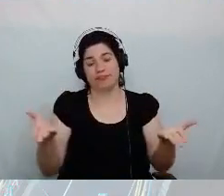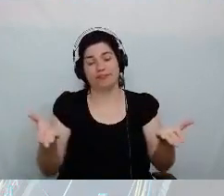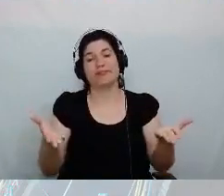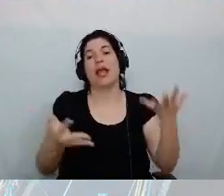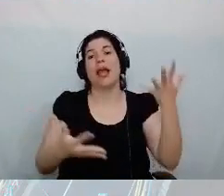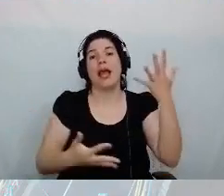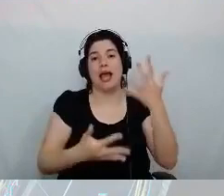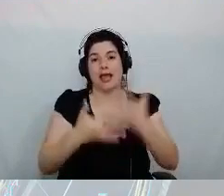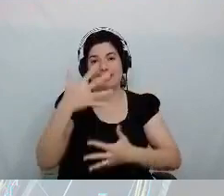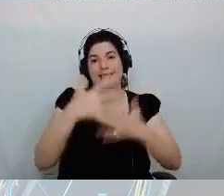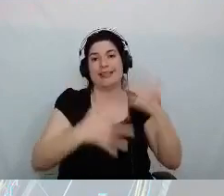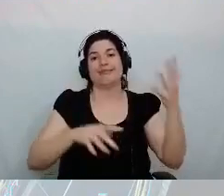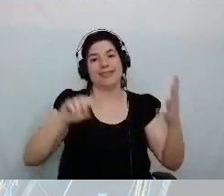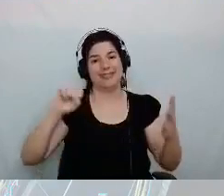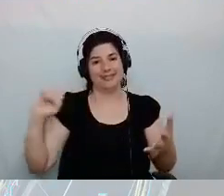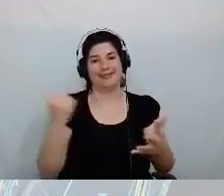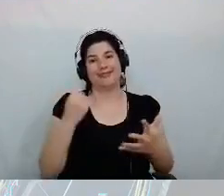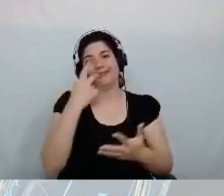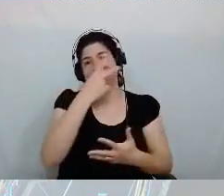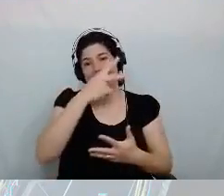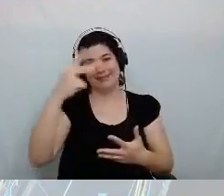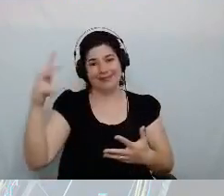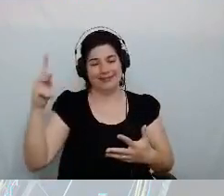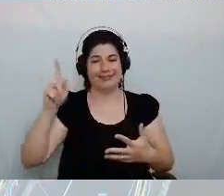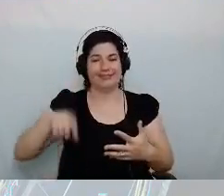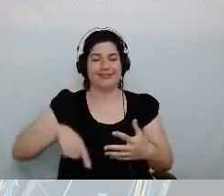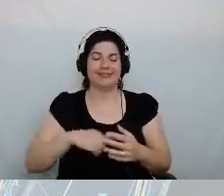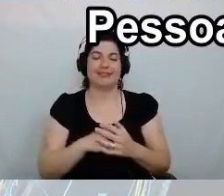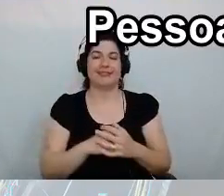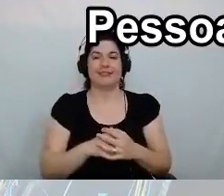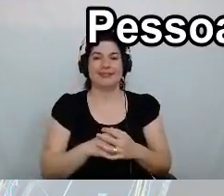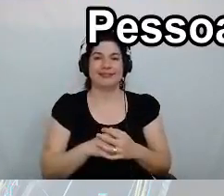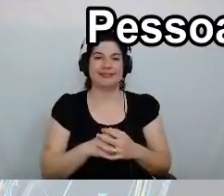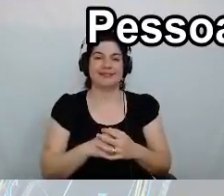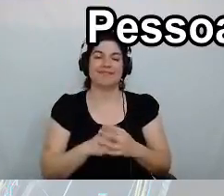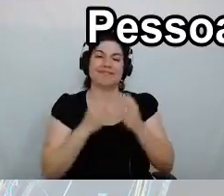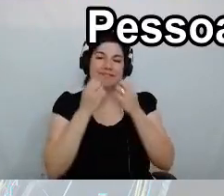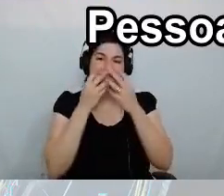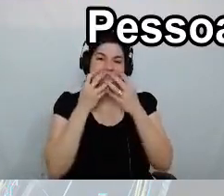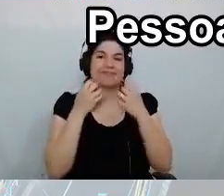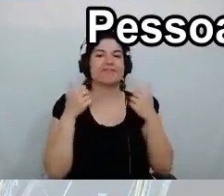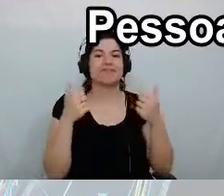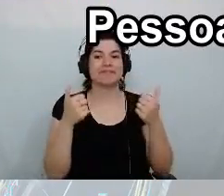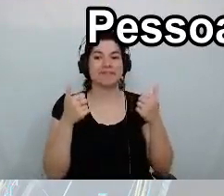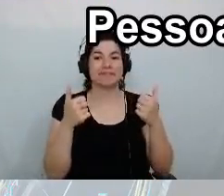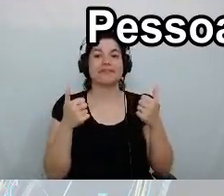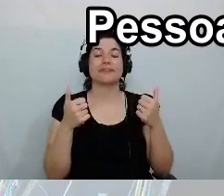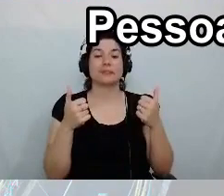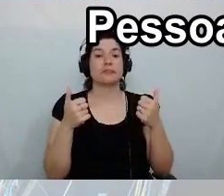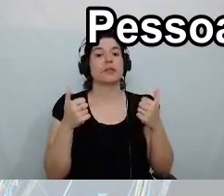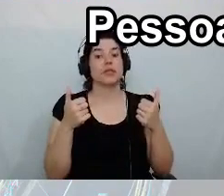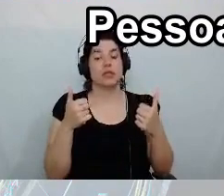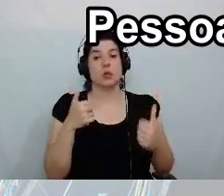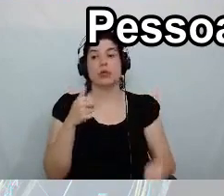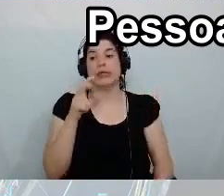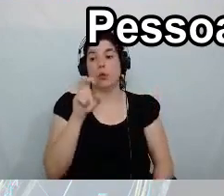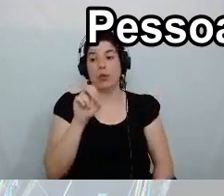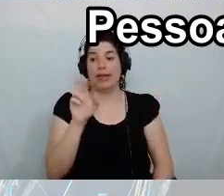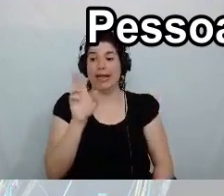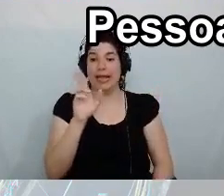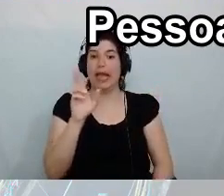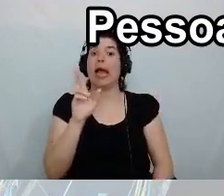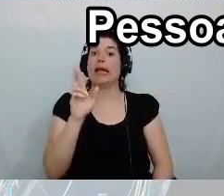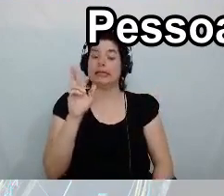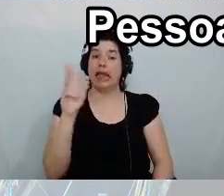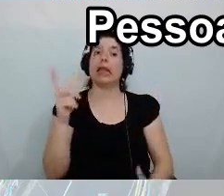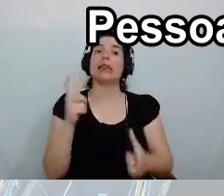Atrapalhando o happy hour de todos vocês. Ai, muito bom, pessoal. Pessoal, devo R$50 para cada um aí que falou,